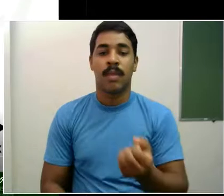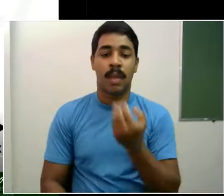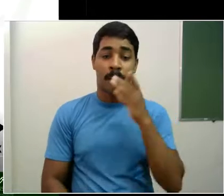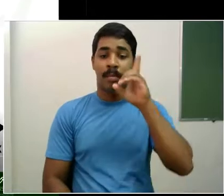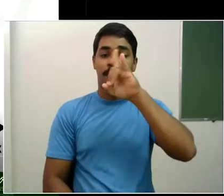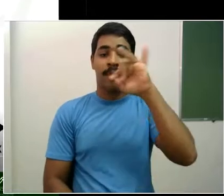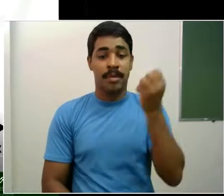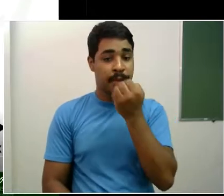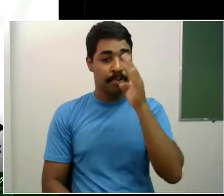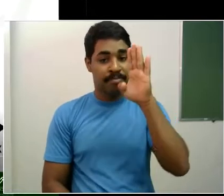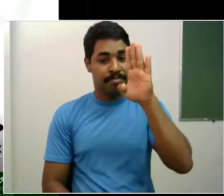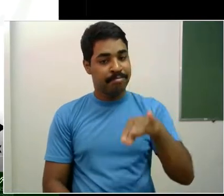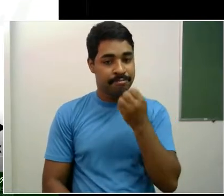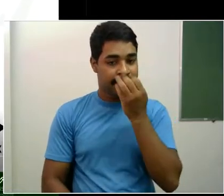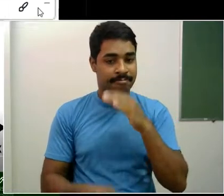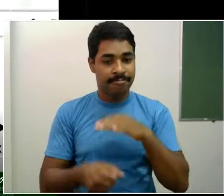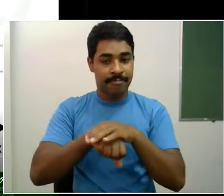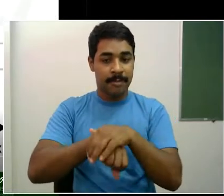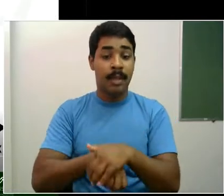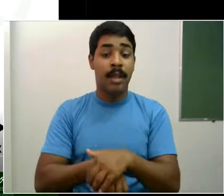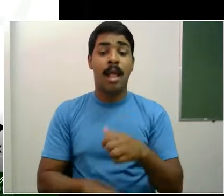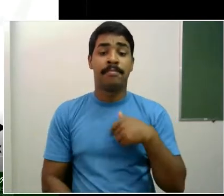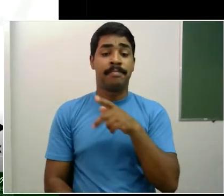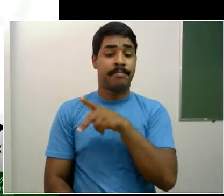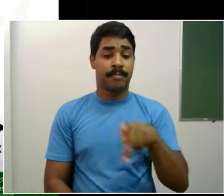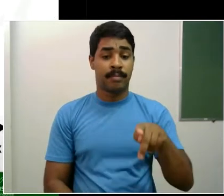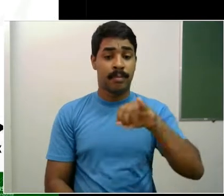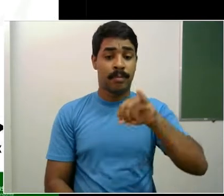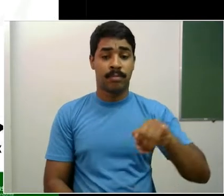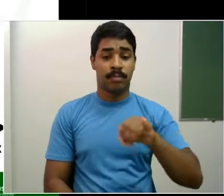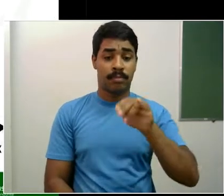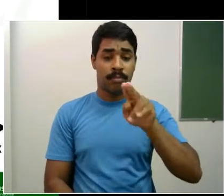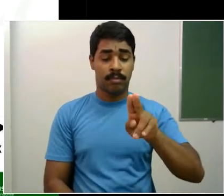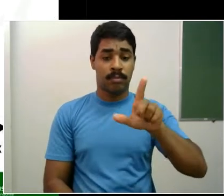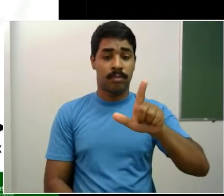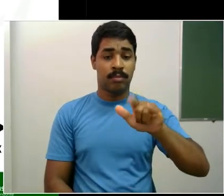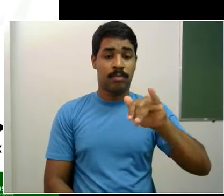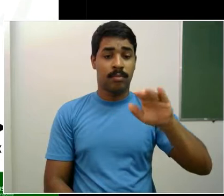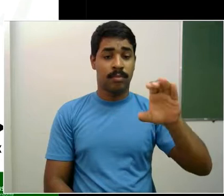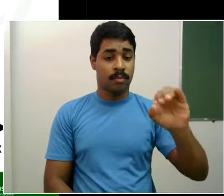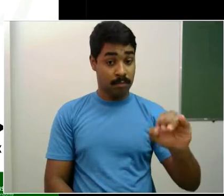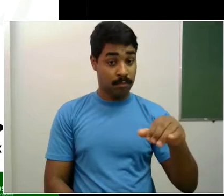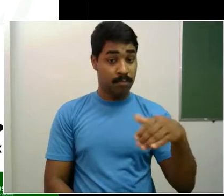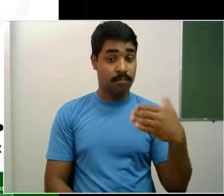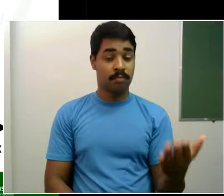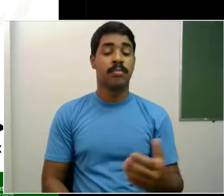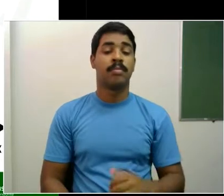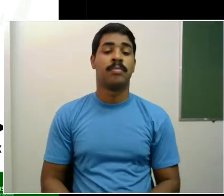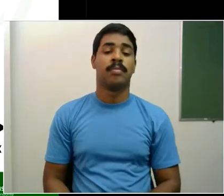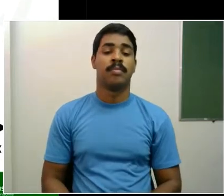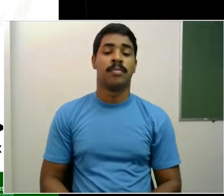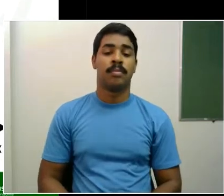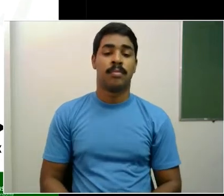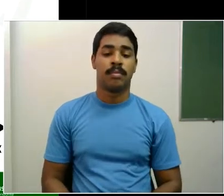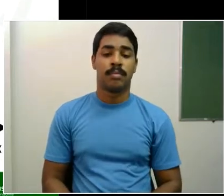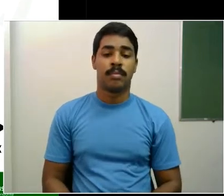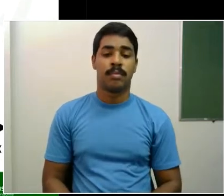Dia, boa tarde, boa noite. Eu sou o professor Júlio Eduardo, sou professor do Instituto Federal de